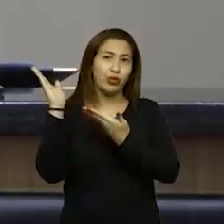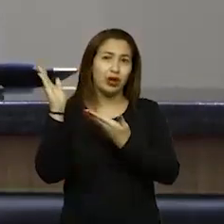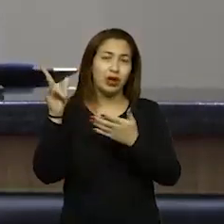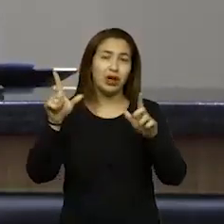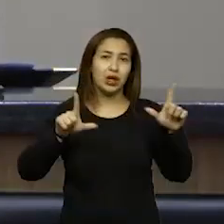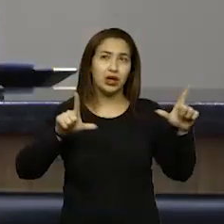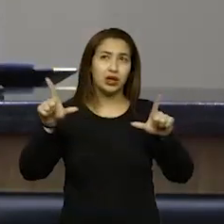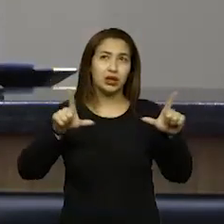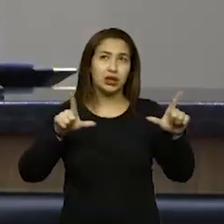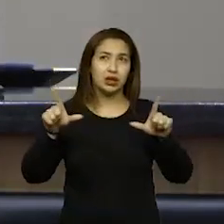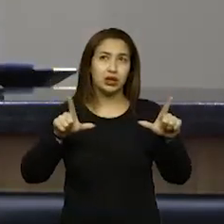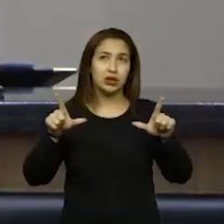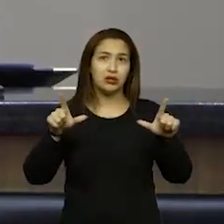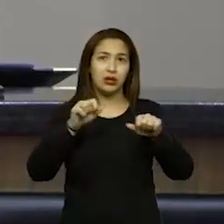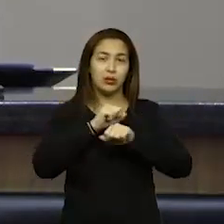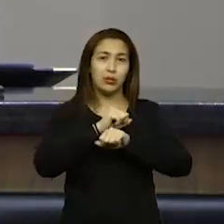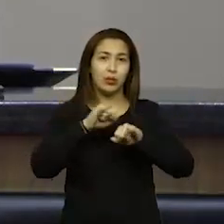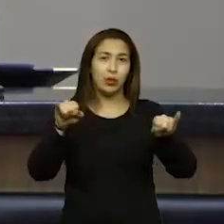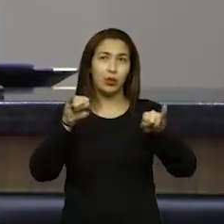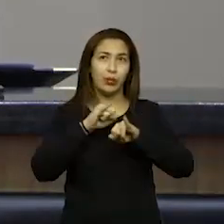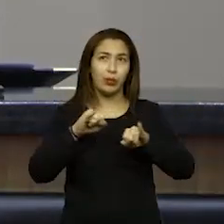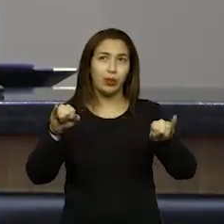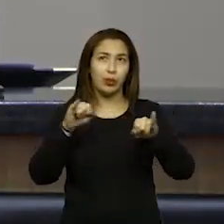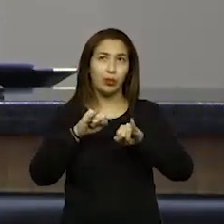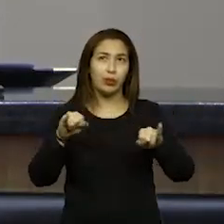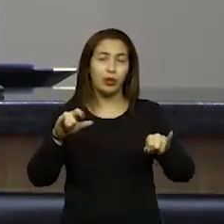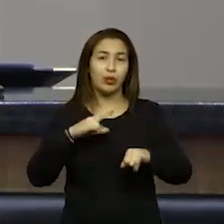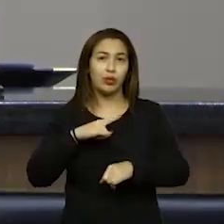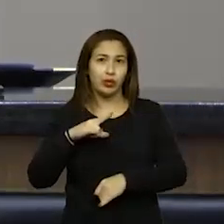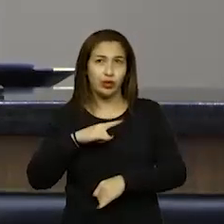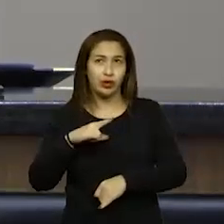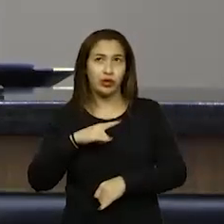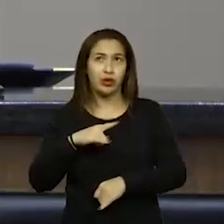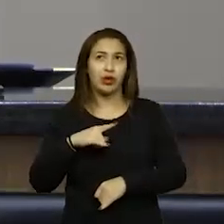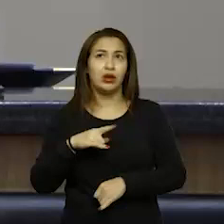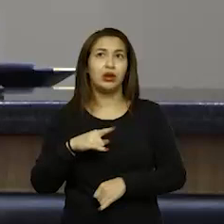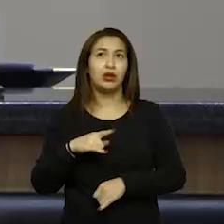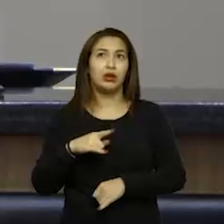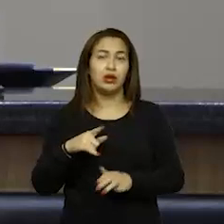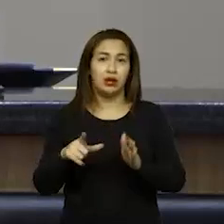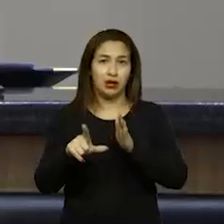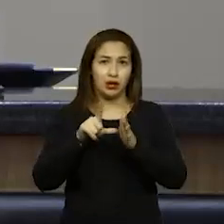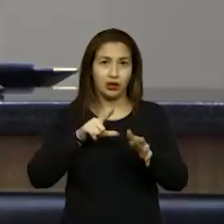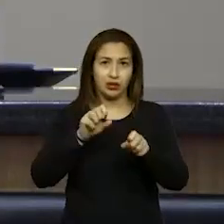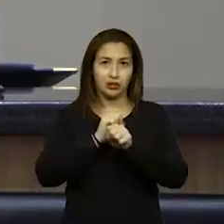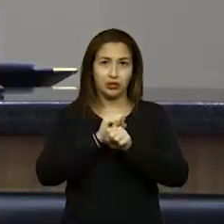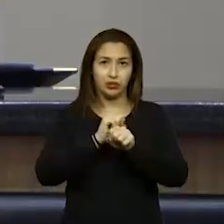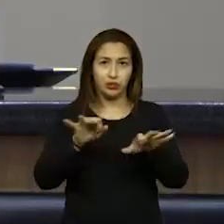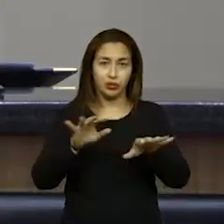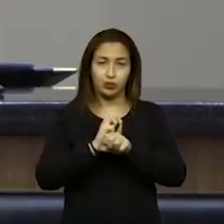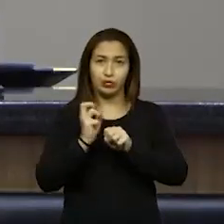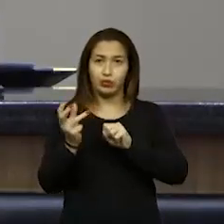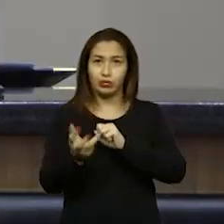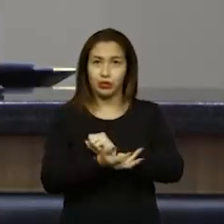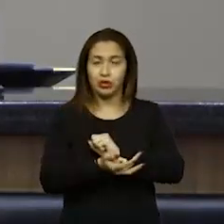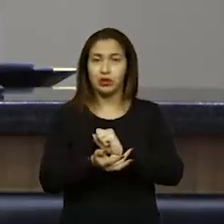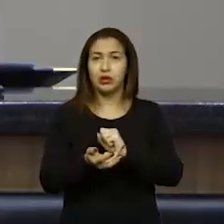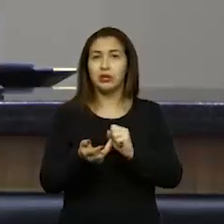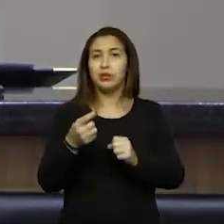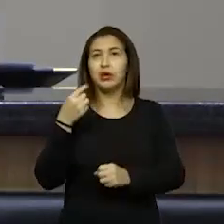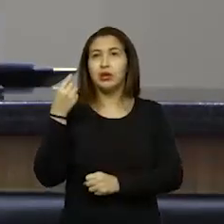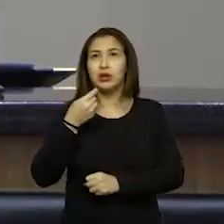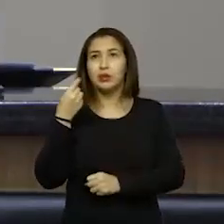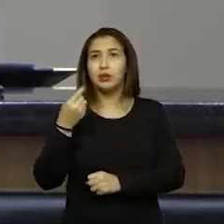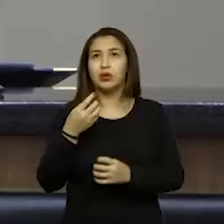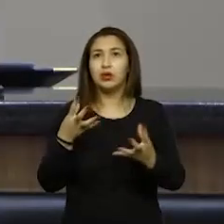está divulgando. Nós tínhamos aqui, antes da pandemia, os deputados